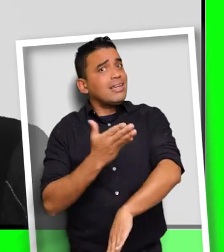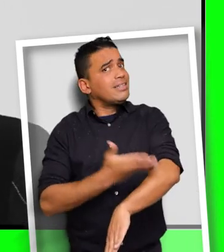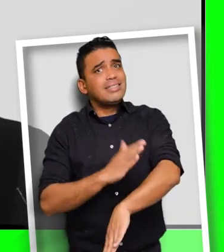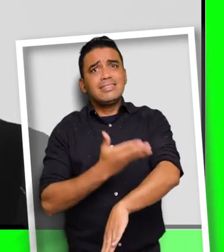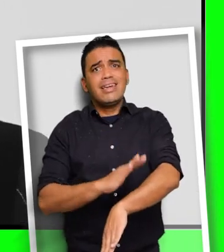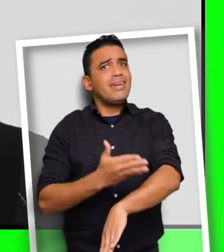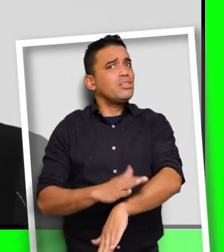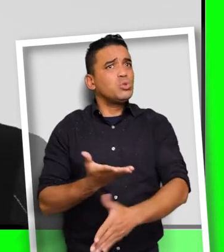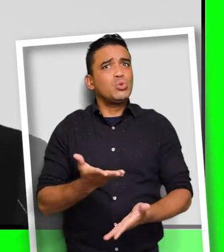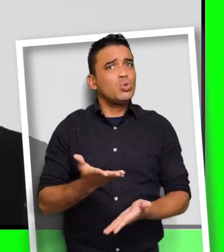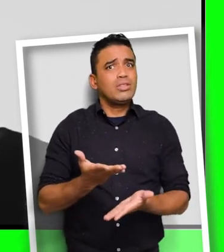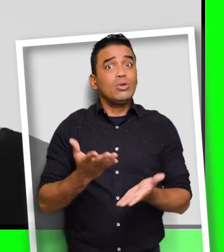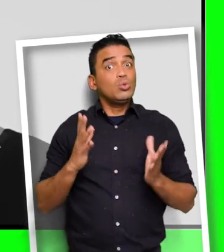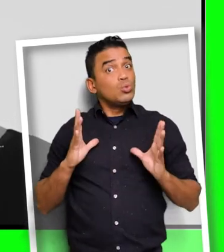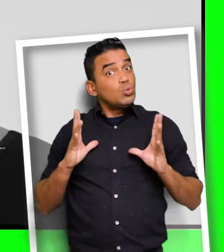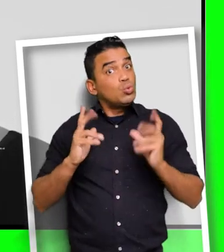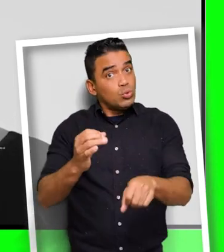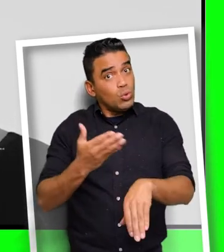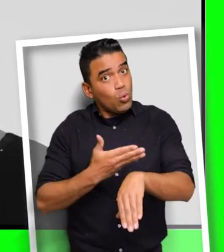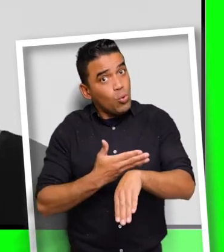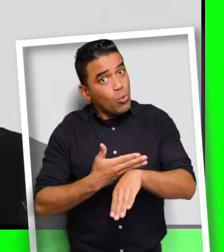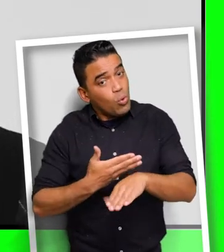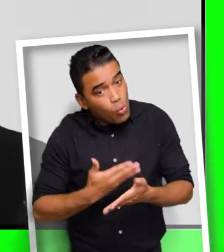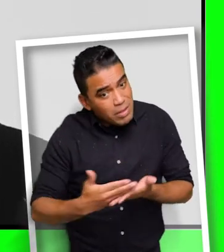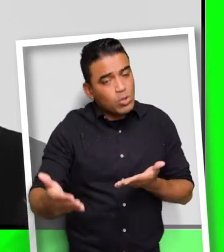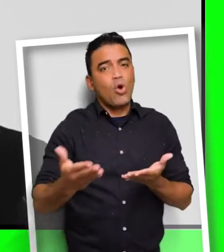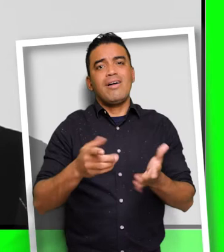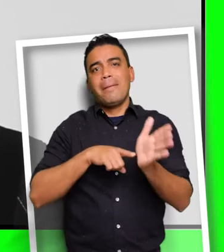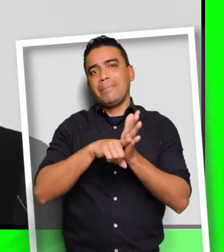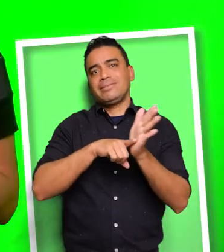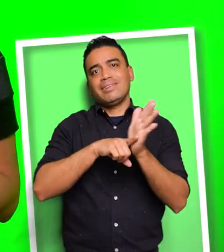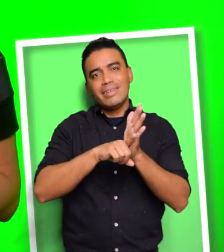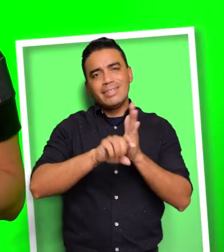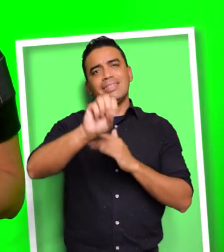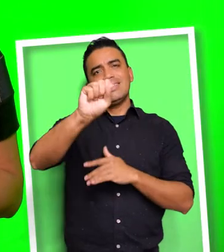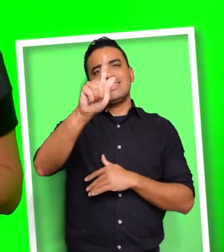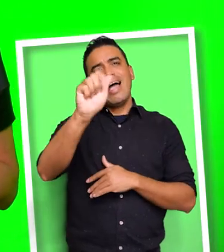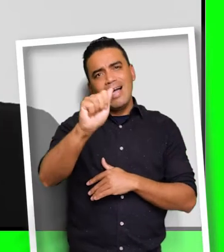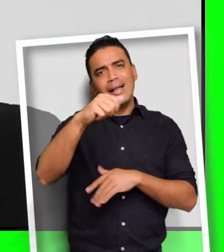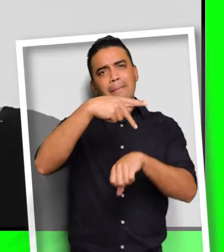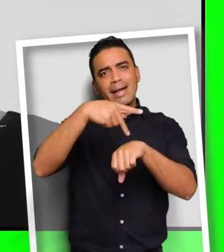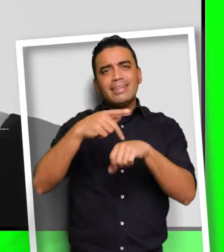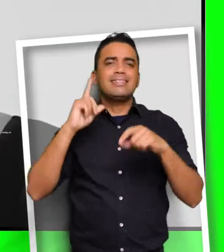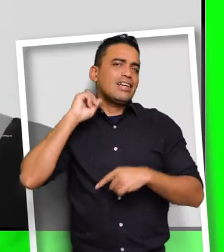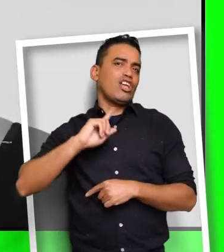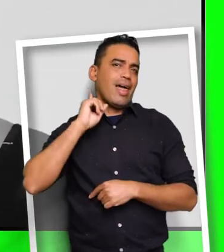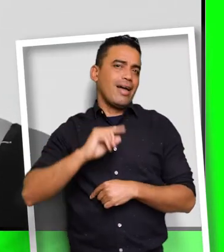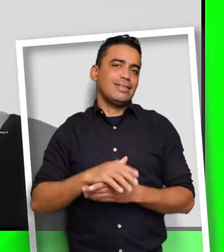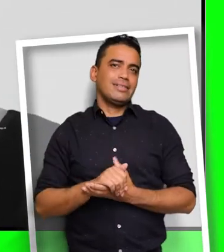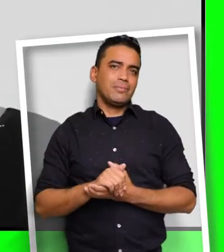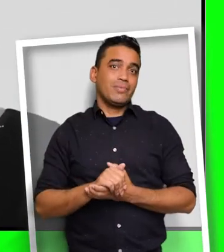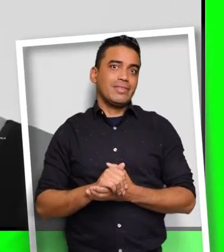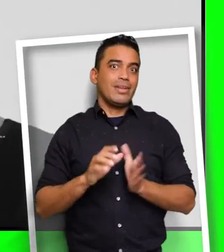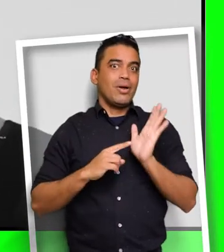exercício. Isso tudo começou a acontecer já nessa pesquisa que a gente fez no Saga do País das Gerais. Galanga Chico Rei,